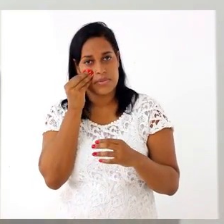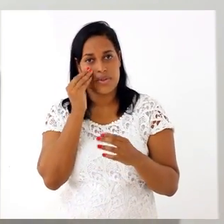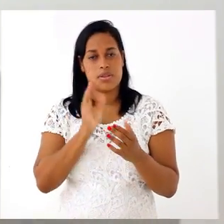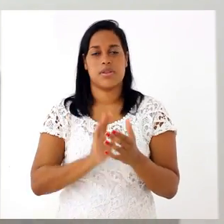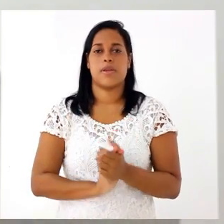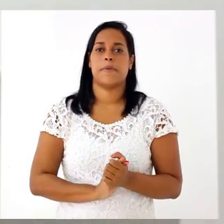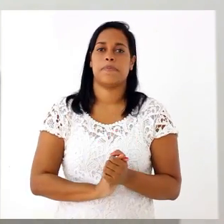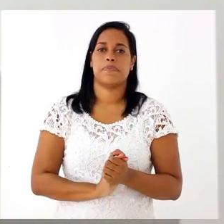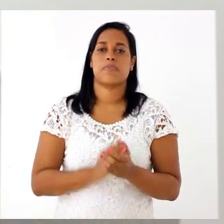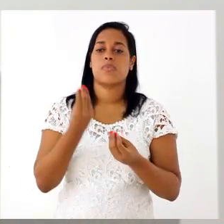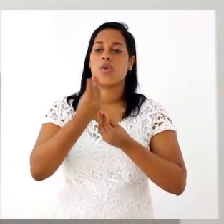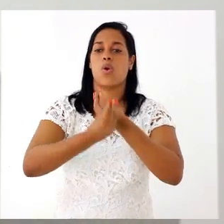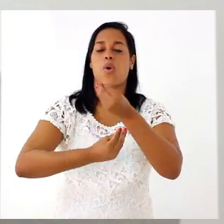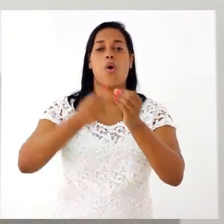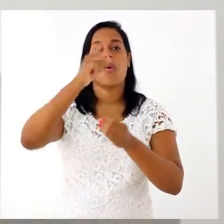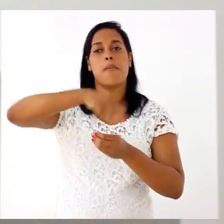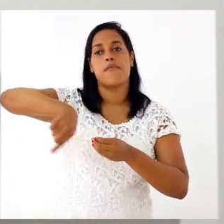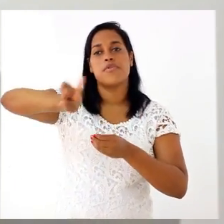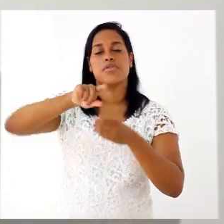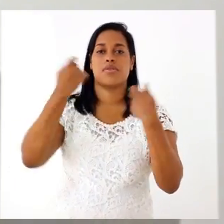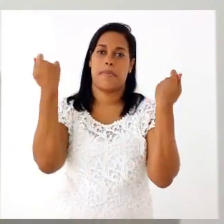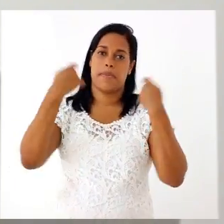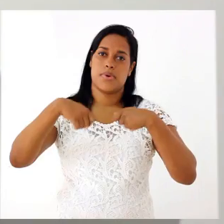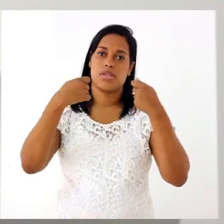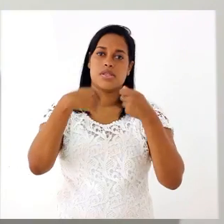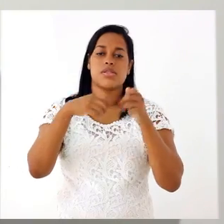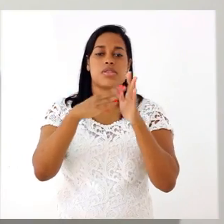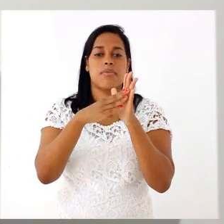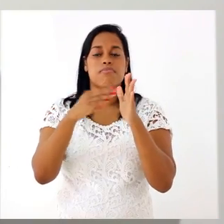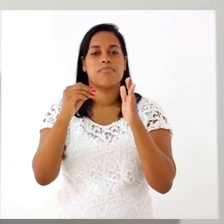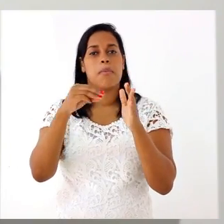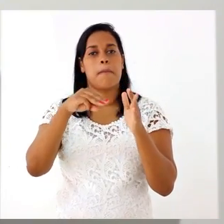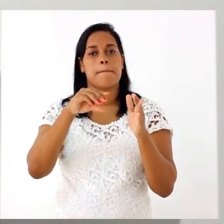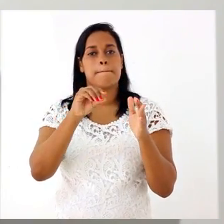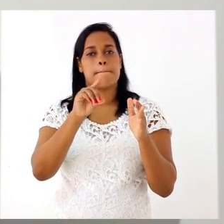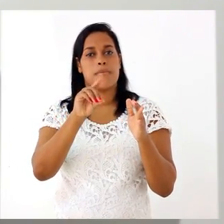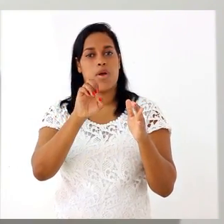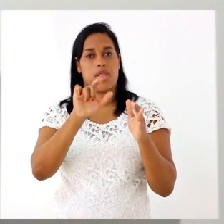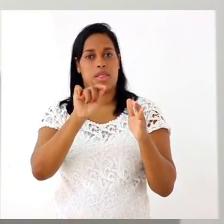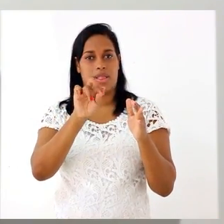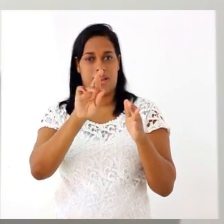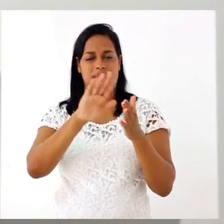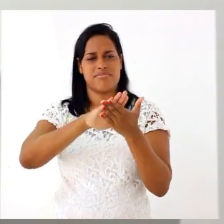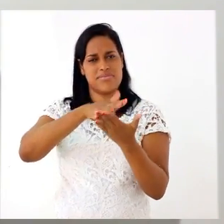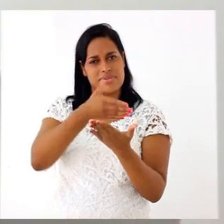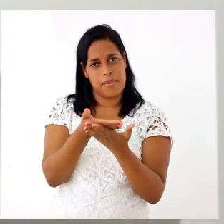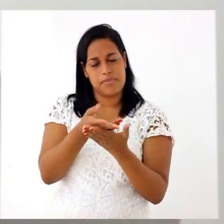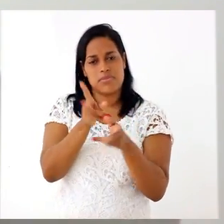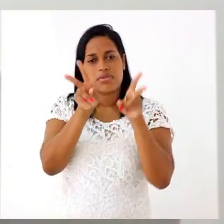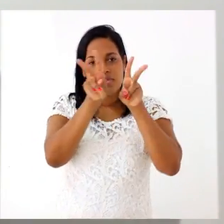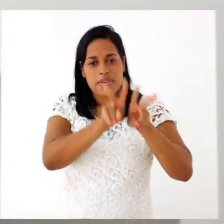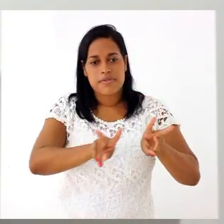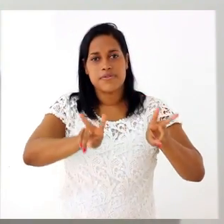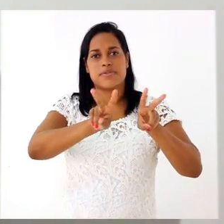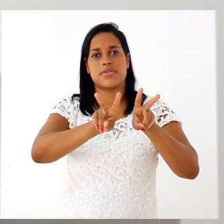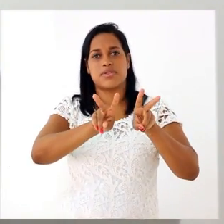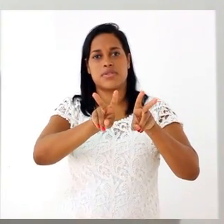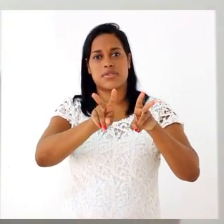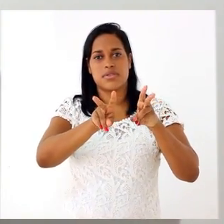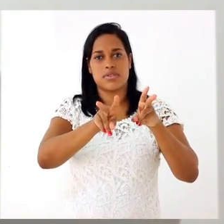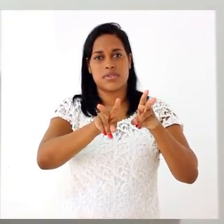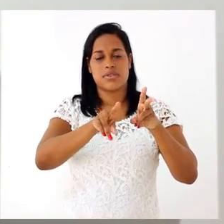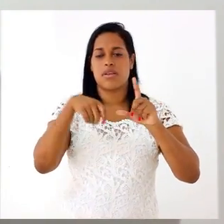como você deve modelar. Por fim, esse SGBD grava no HD,